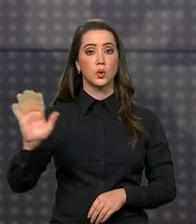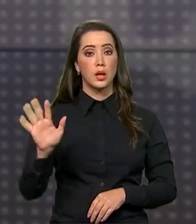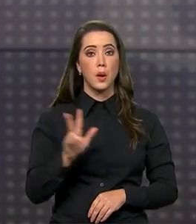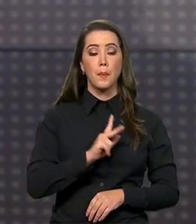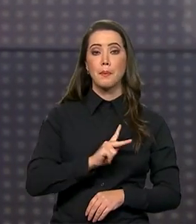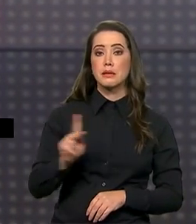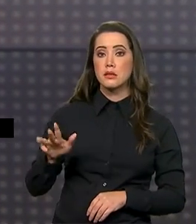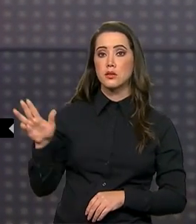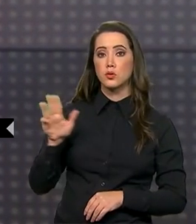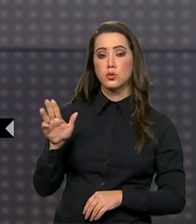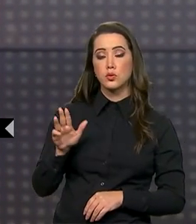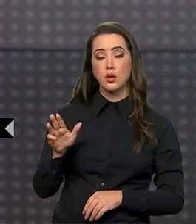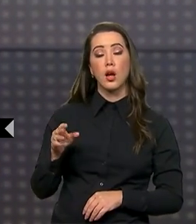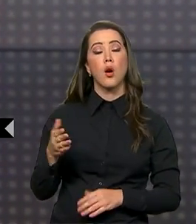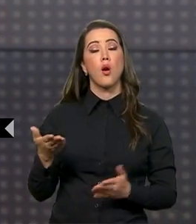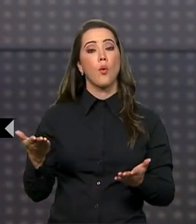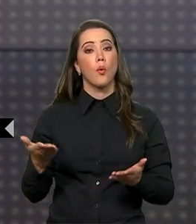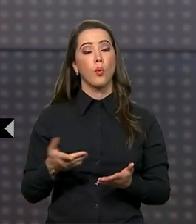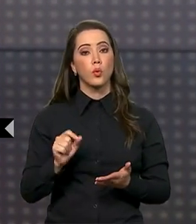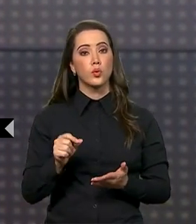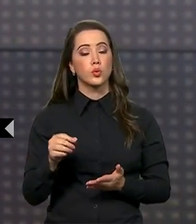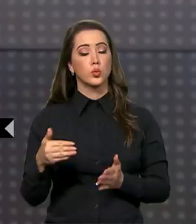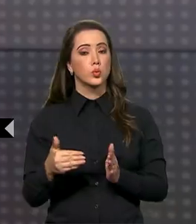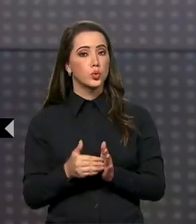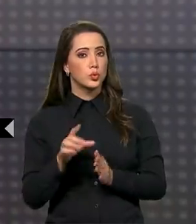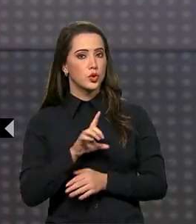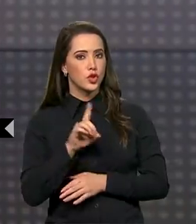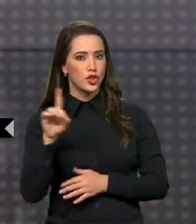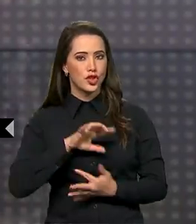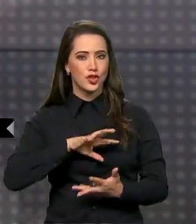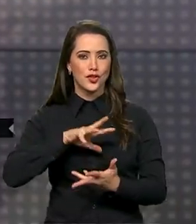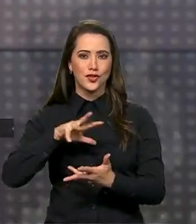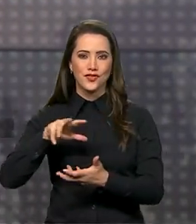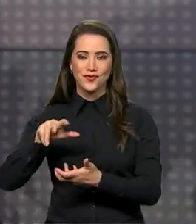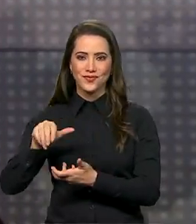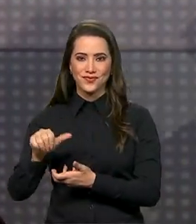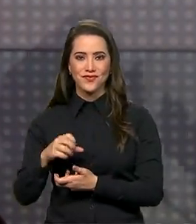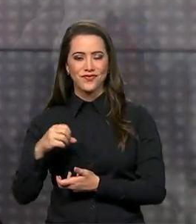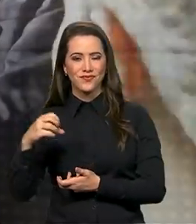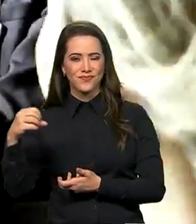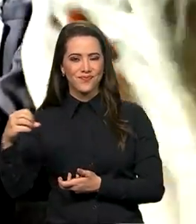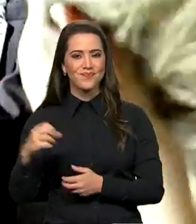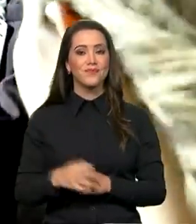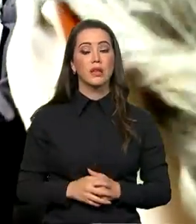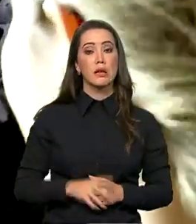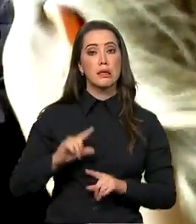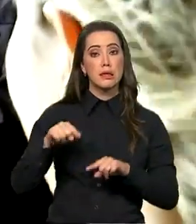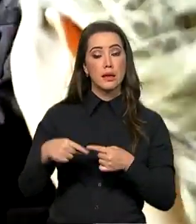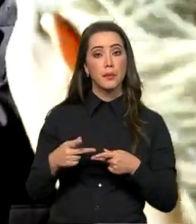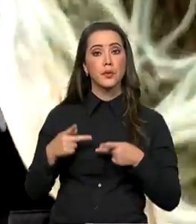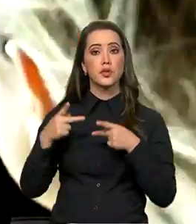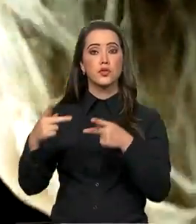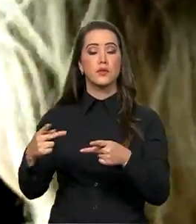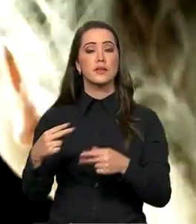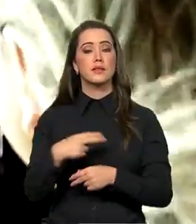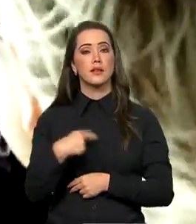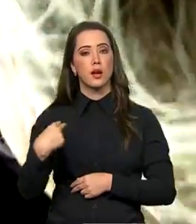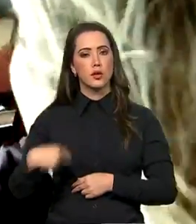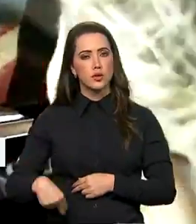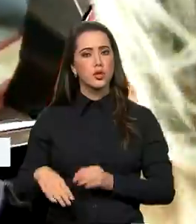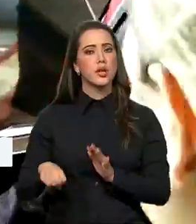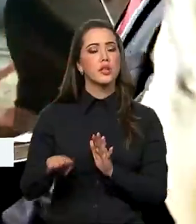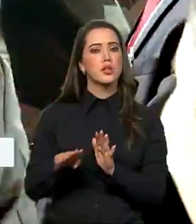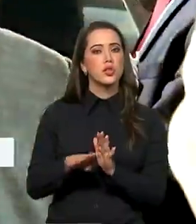Olá. O presidente Lula está em seu último dia de viagem internacional. Após visita oficial à China, Lula chegou em